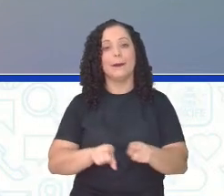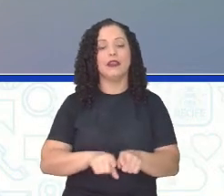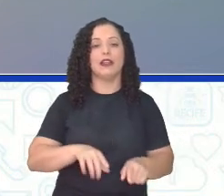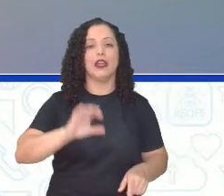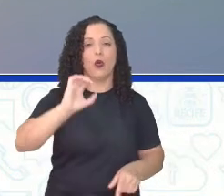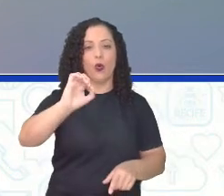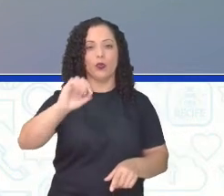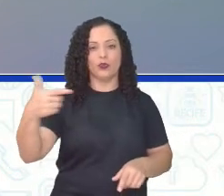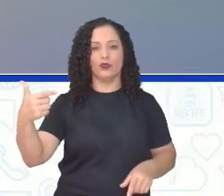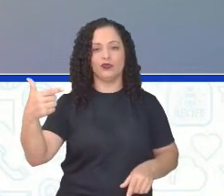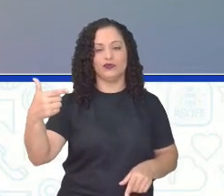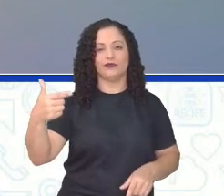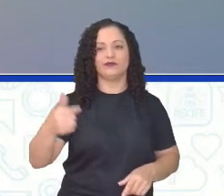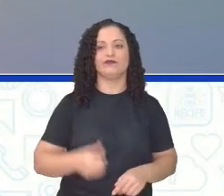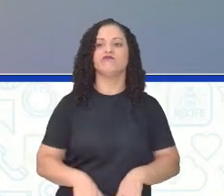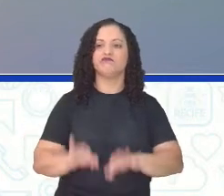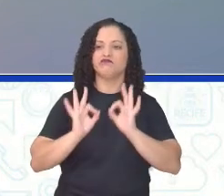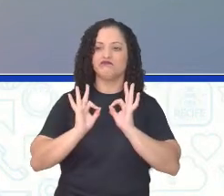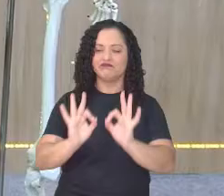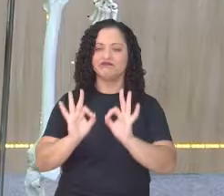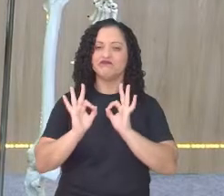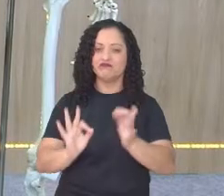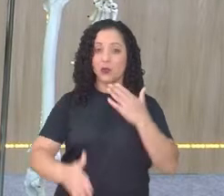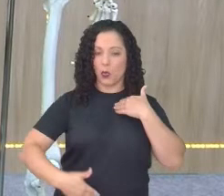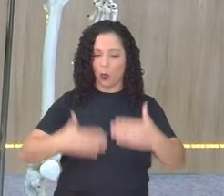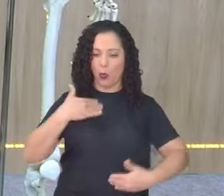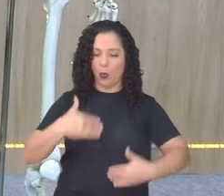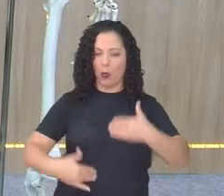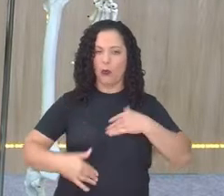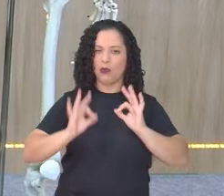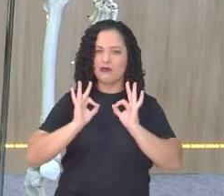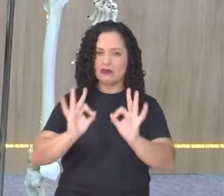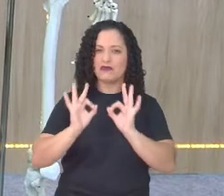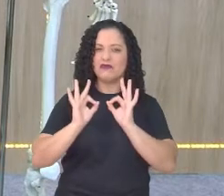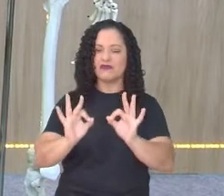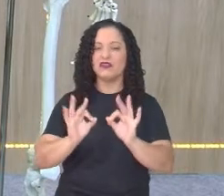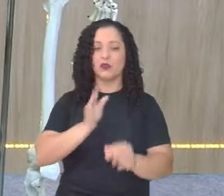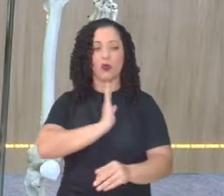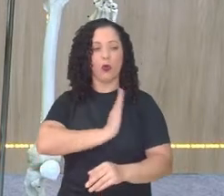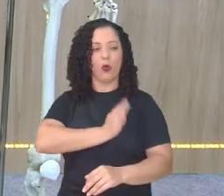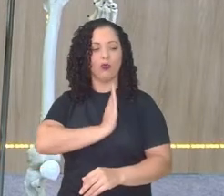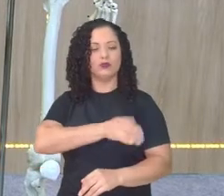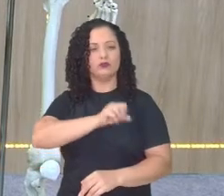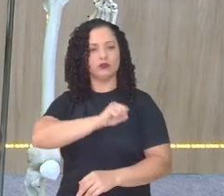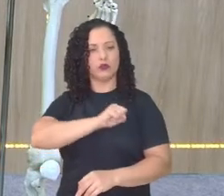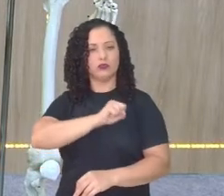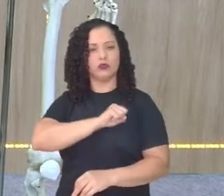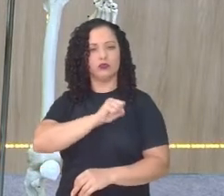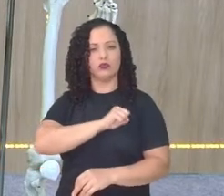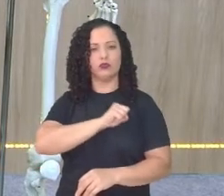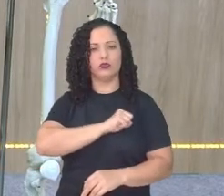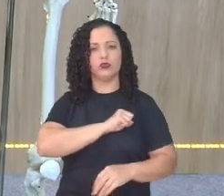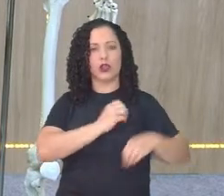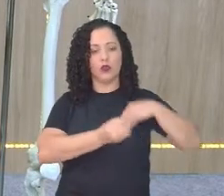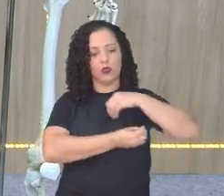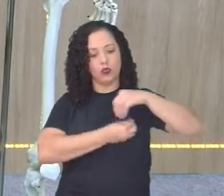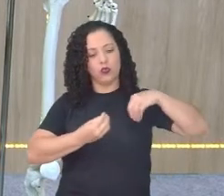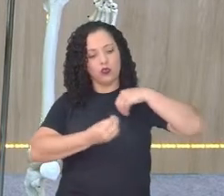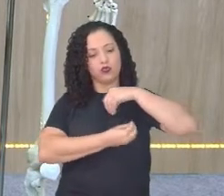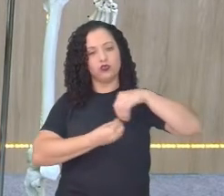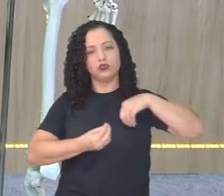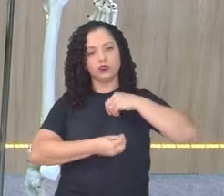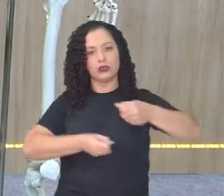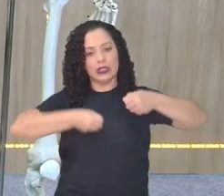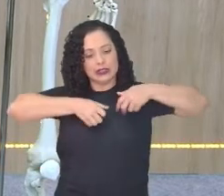oxigênio. Vejam que fantástico o nosso sistema, né, cardiovascular, o nosso sistema circulatório, como você já deve ter